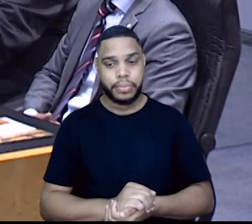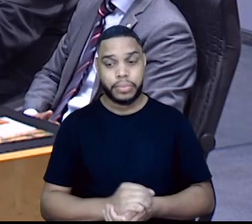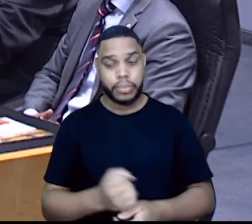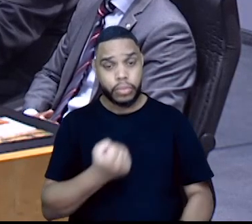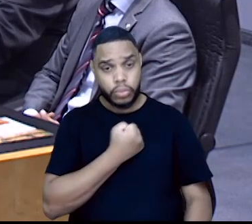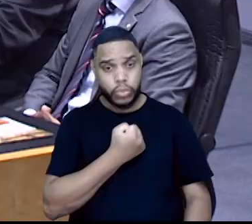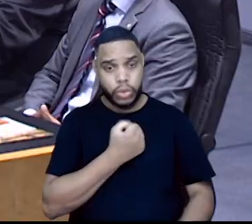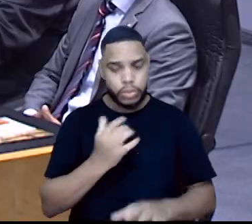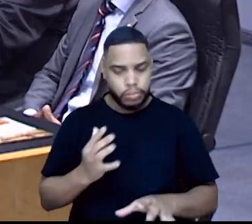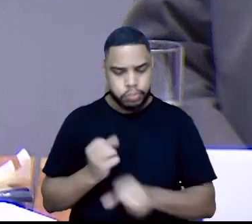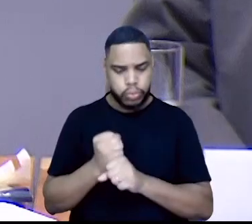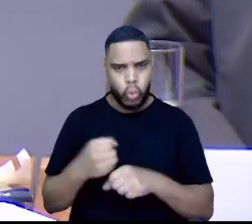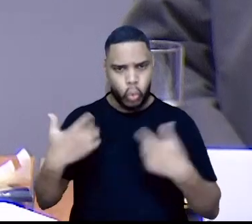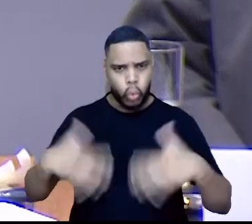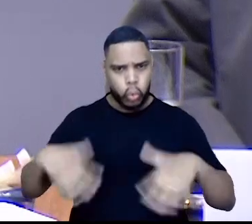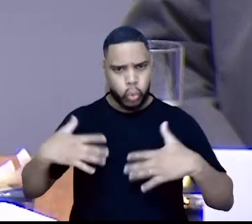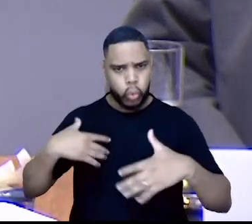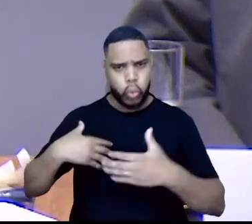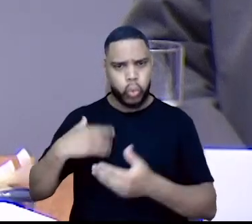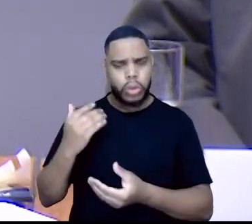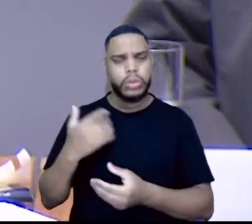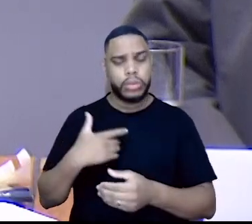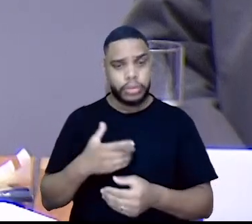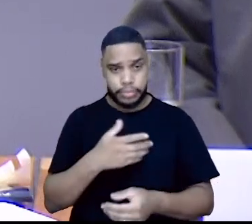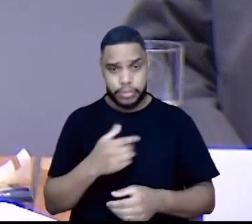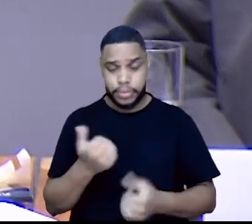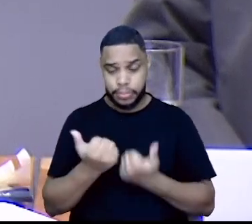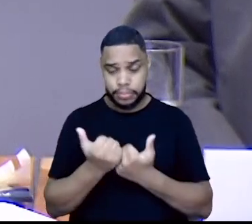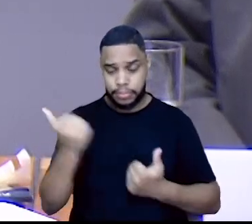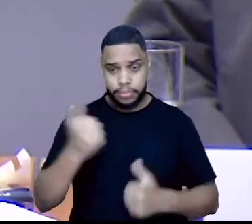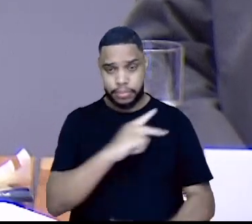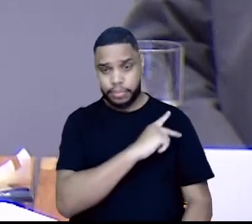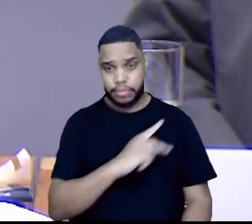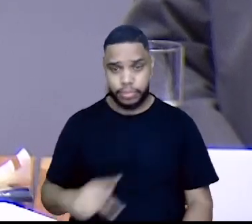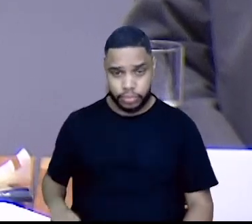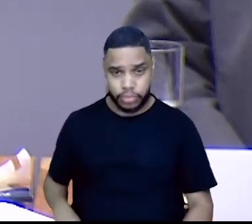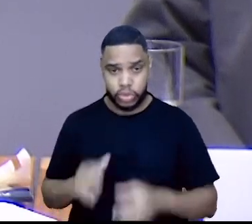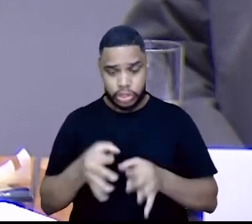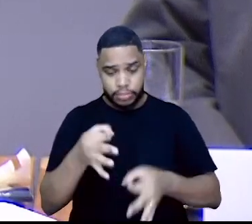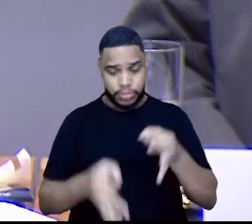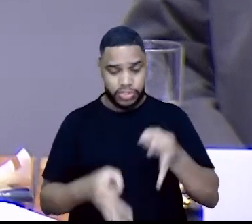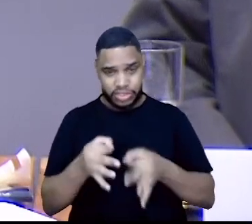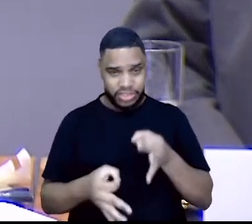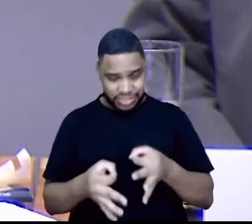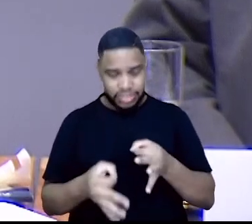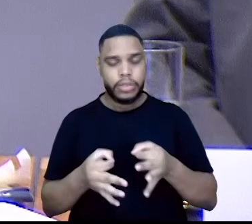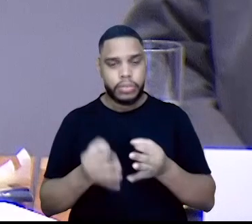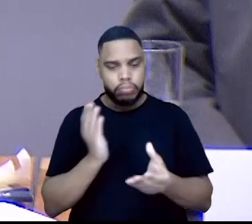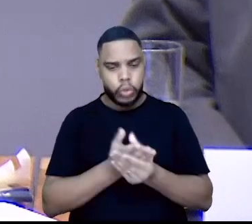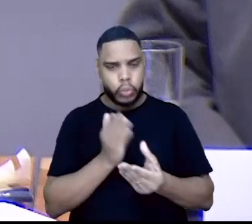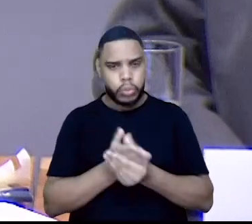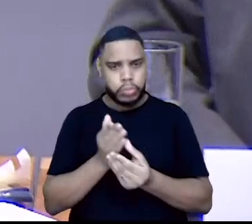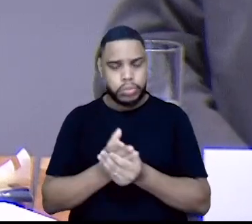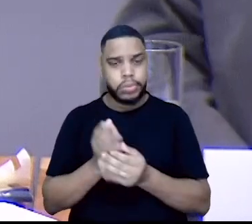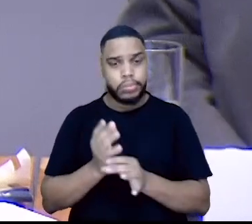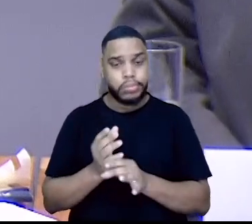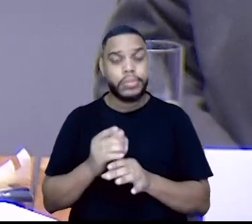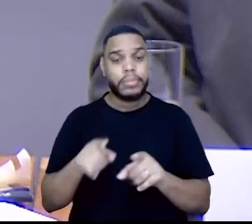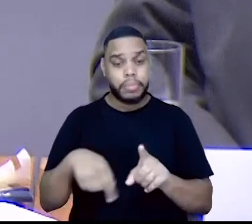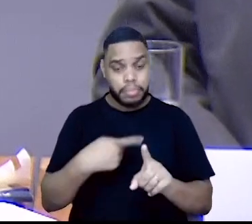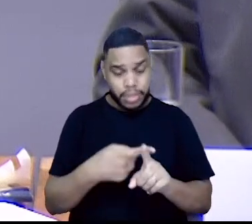muito impressionantes. Sua Excelência, como vice-presidente, despachava os recursos extraordinários e